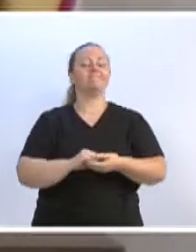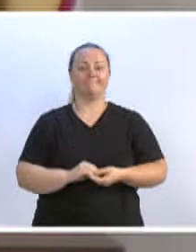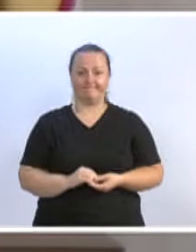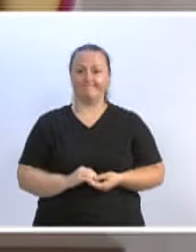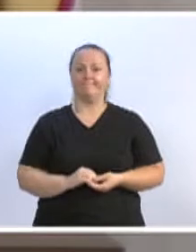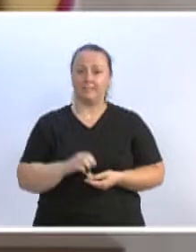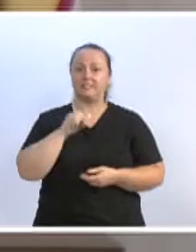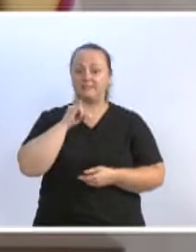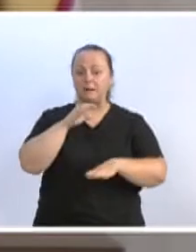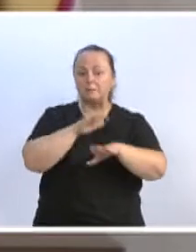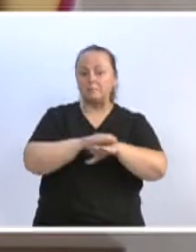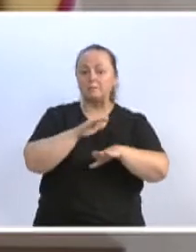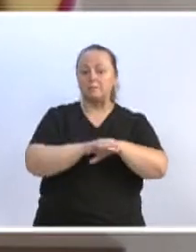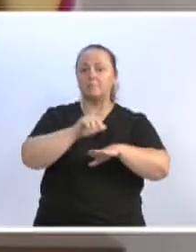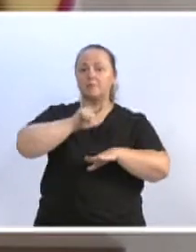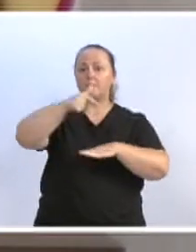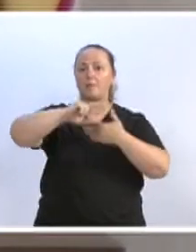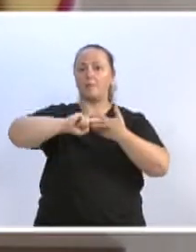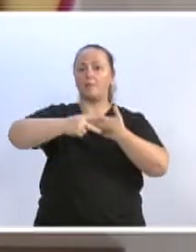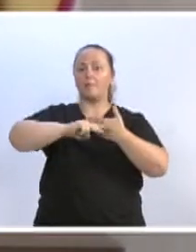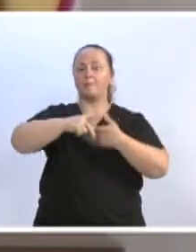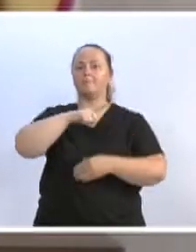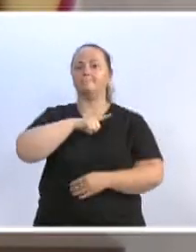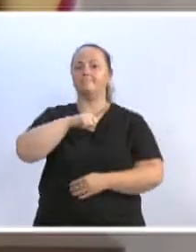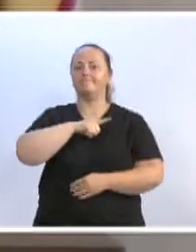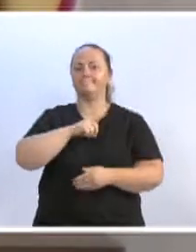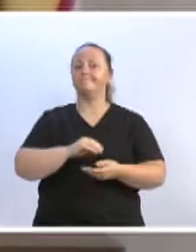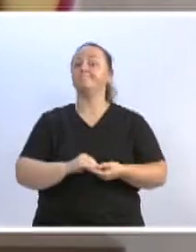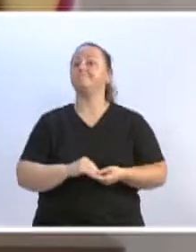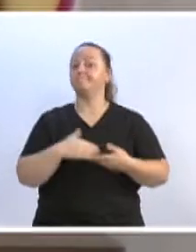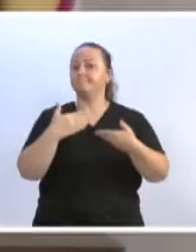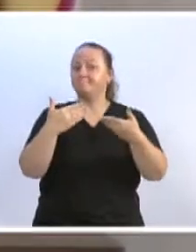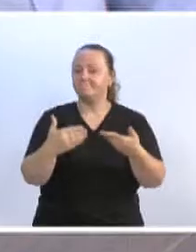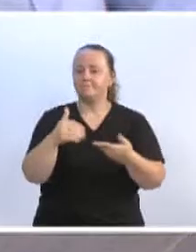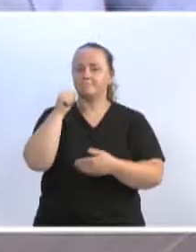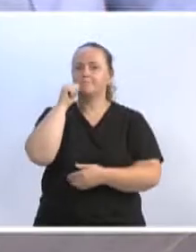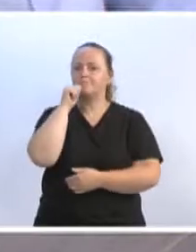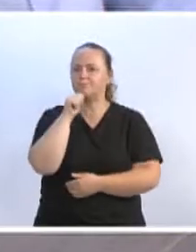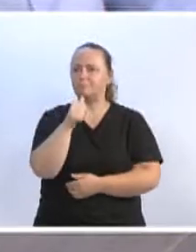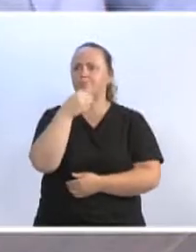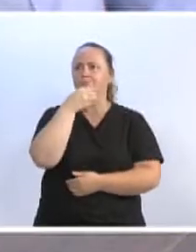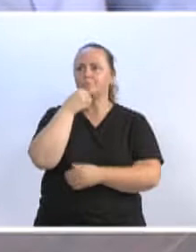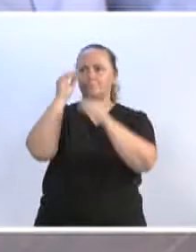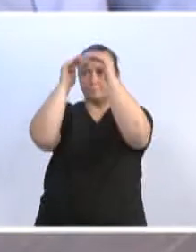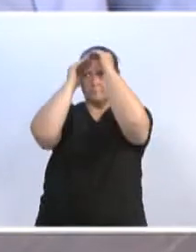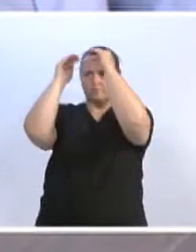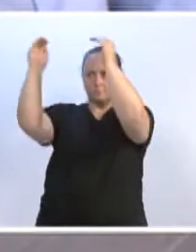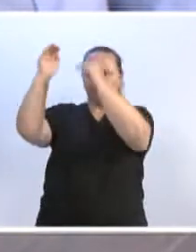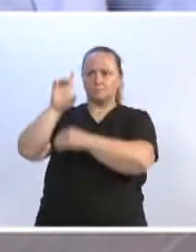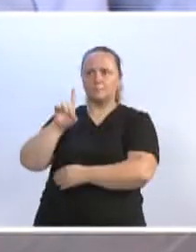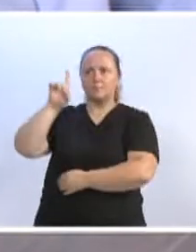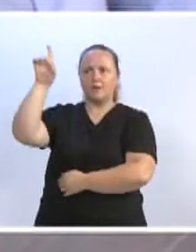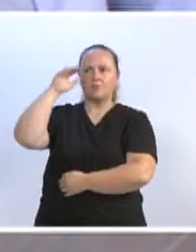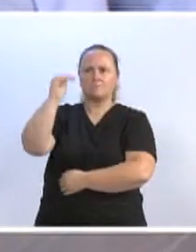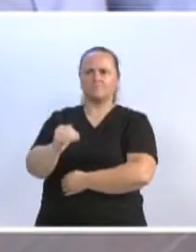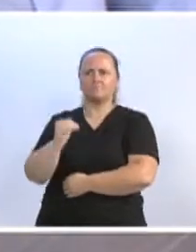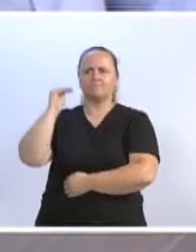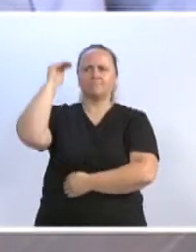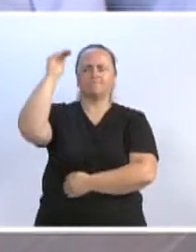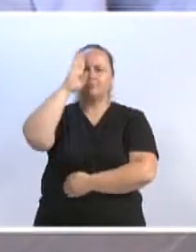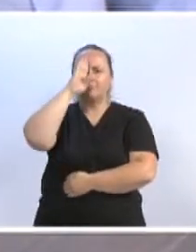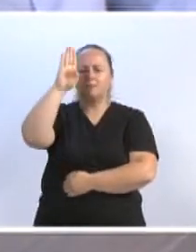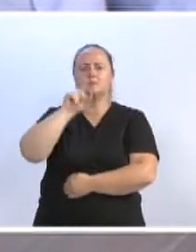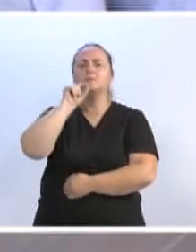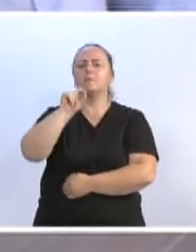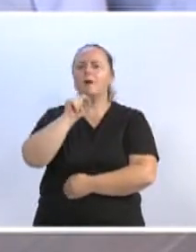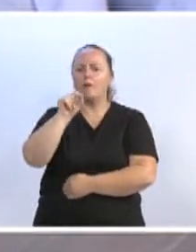colher. E o homem que é temente a Deus, a mulher que é temente a Deus, sabe que acima de tudo e de todos está